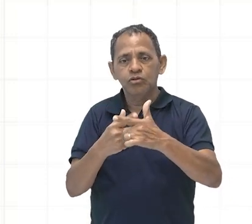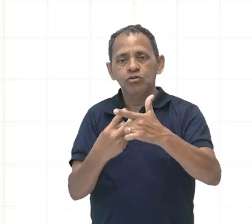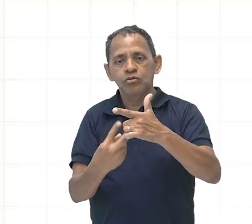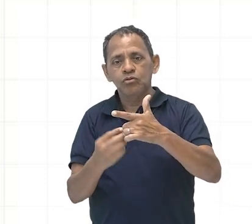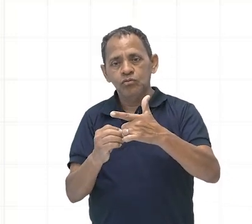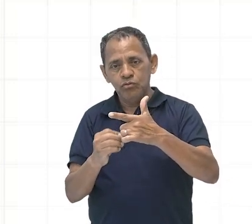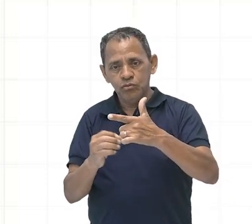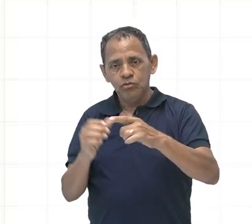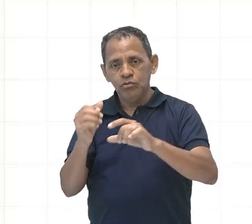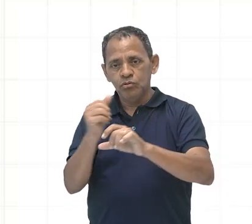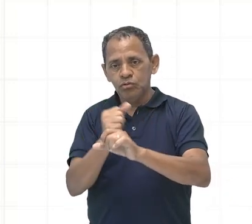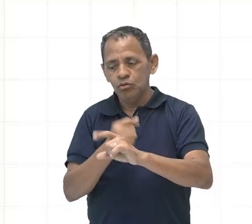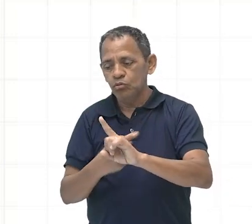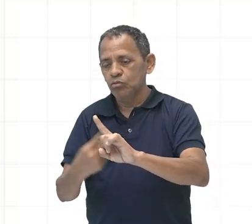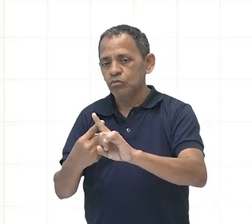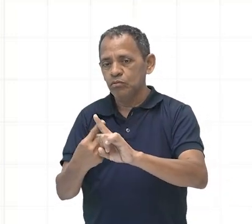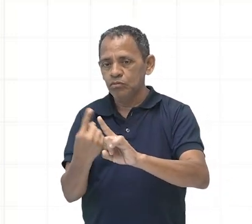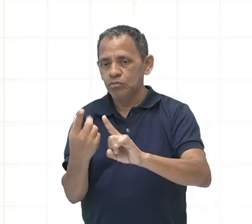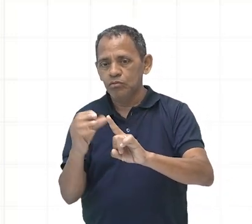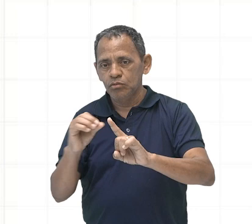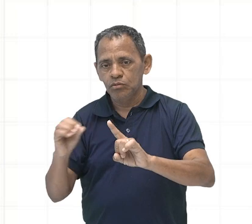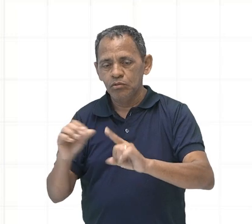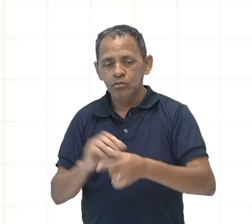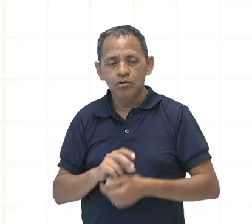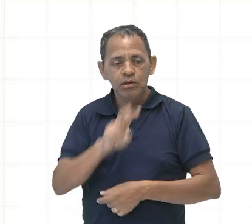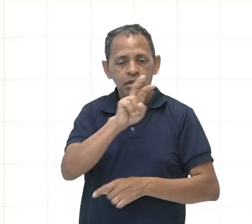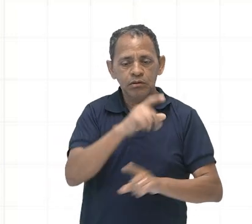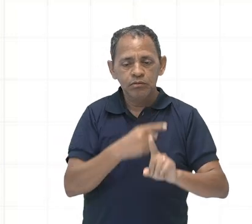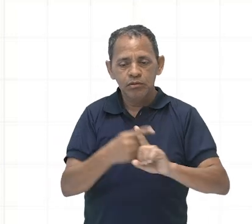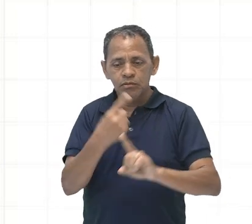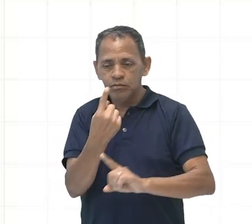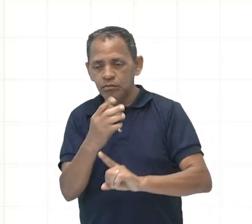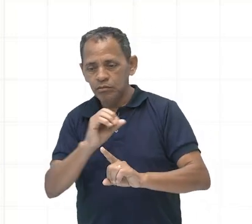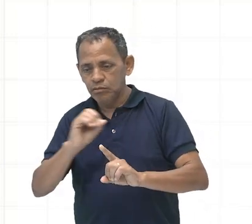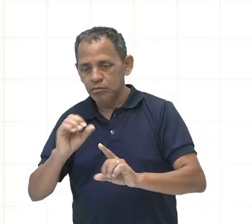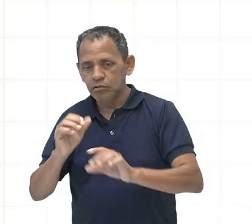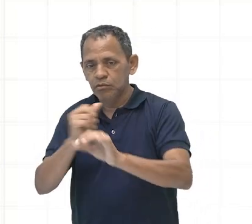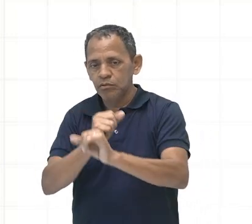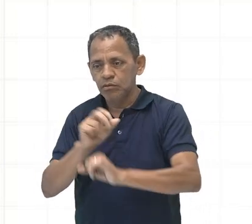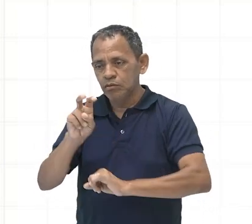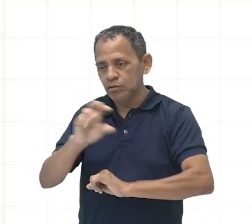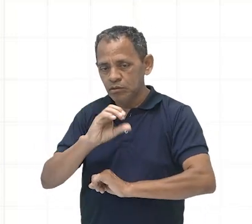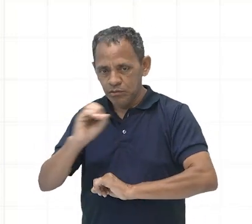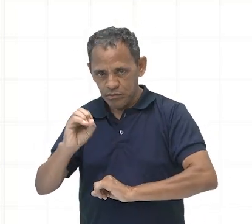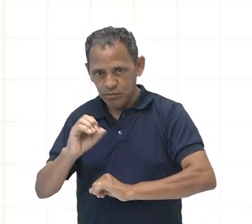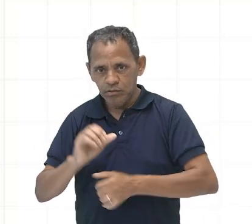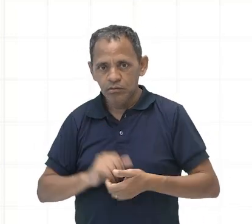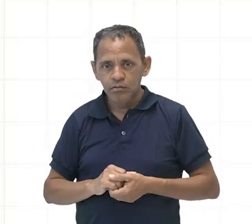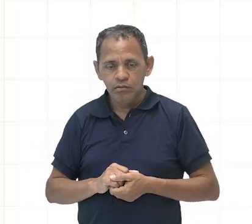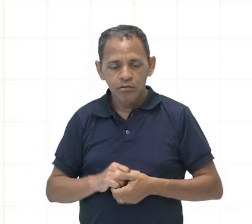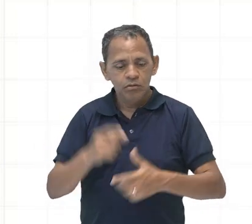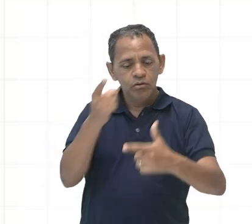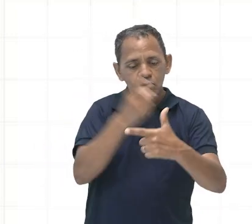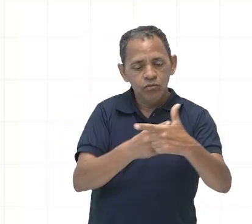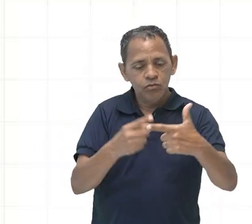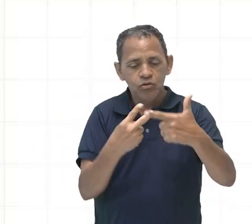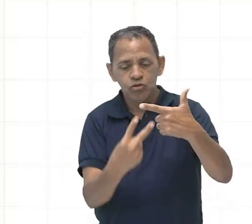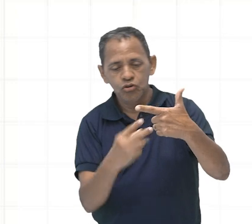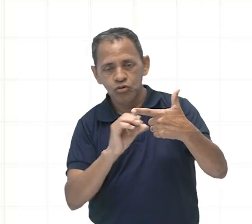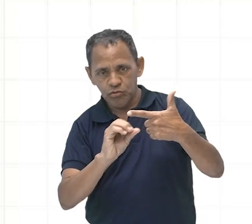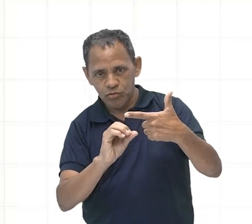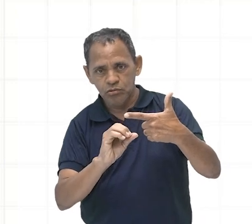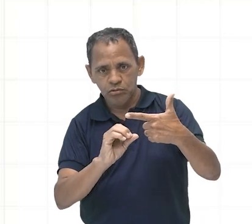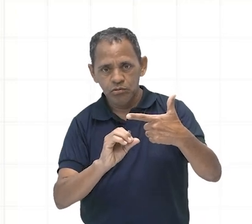eu faço essa divisão aqui, 5 vezes 100 é 500, 500 dividido por